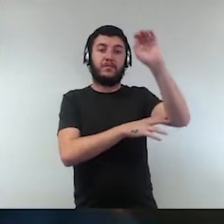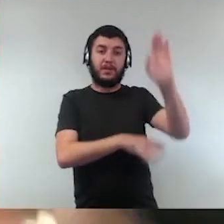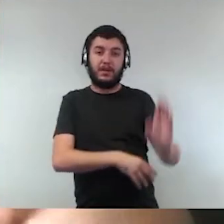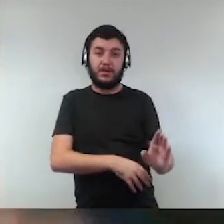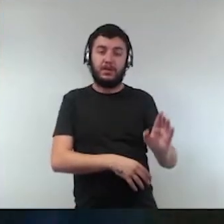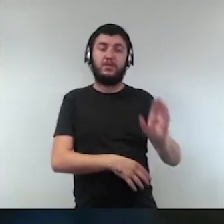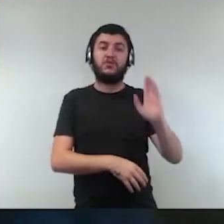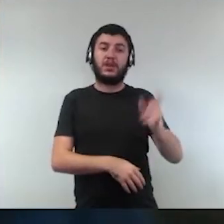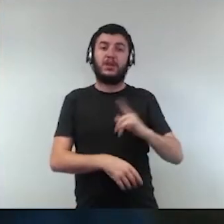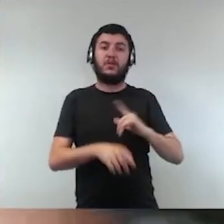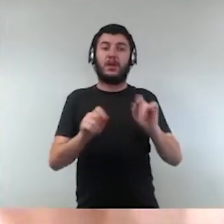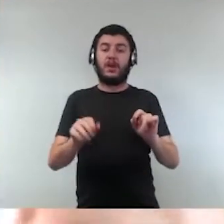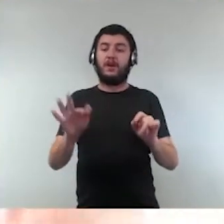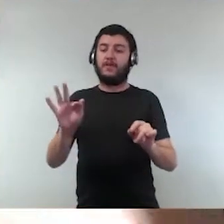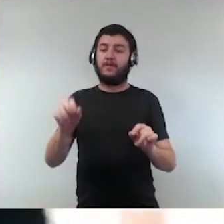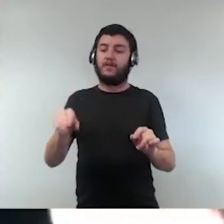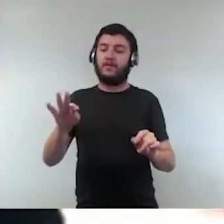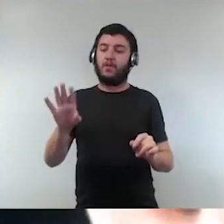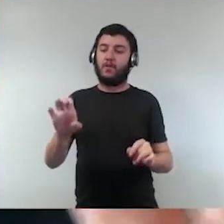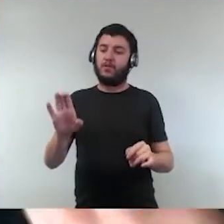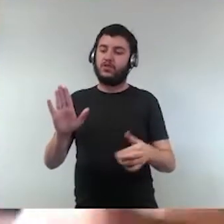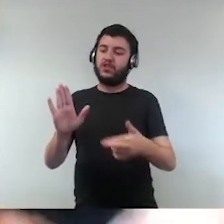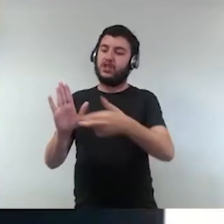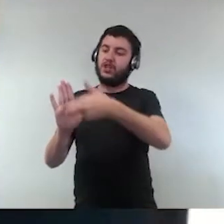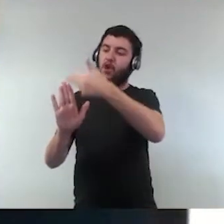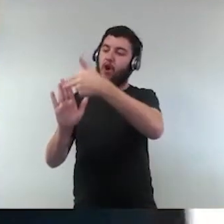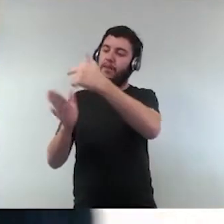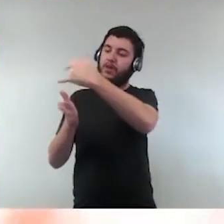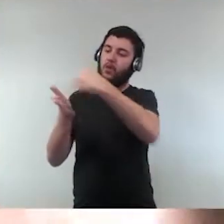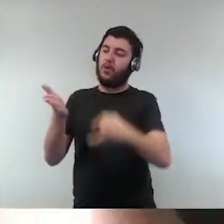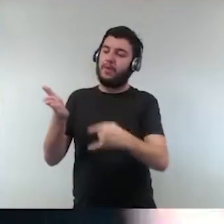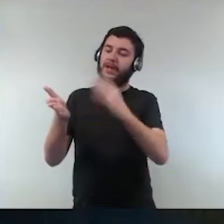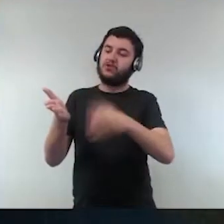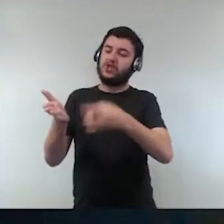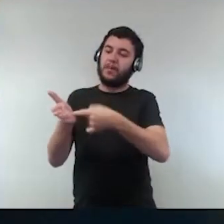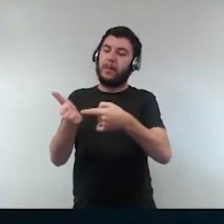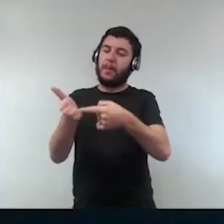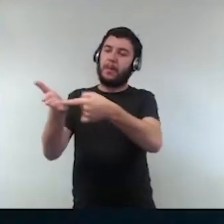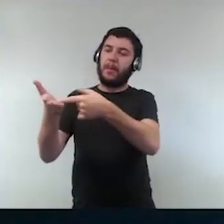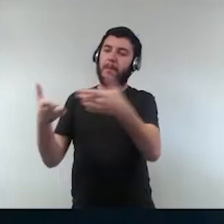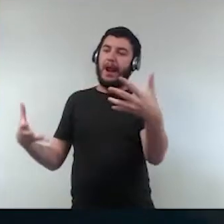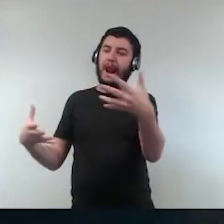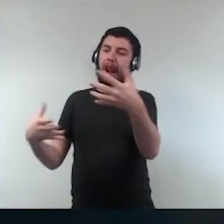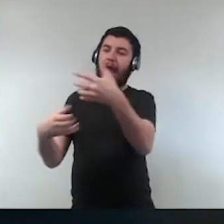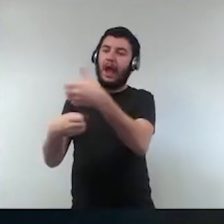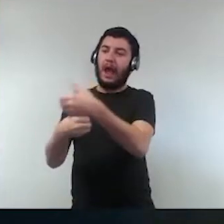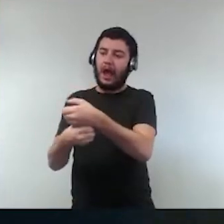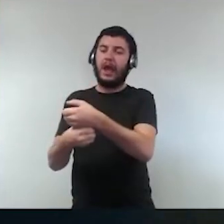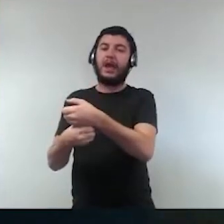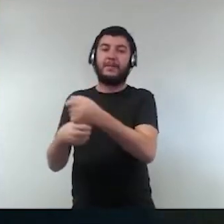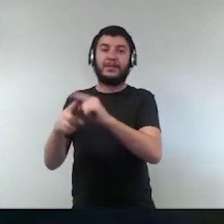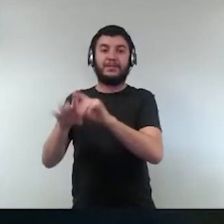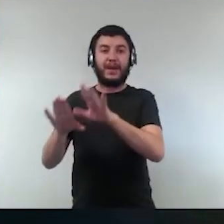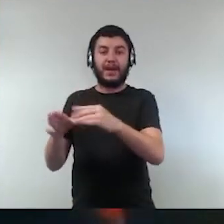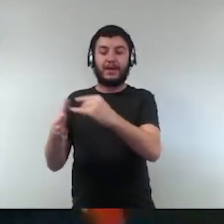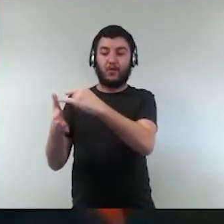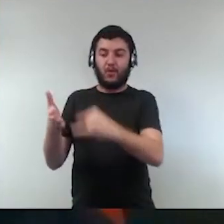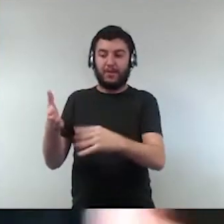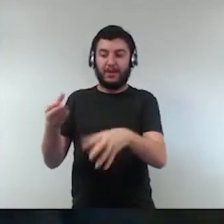normativas, e uma dessas fontes, que fica lá escondida sem ser tão pop, é a resolução do